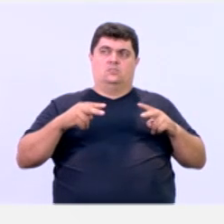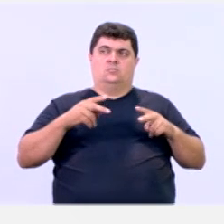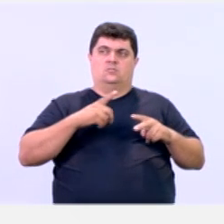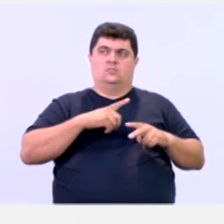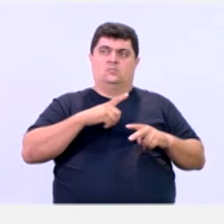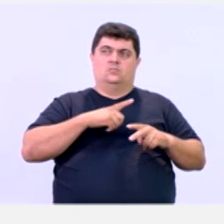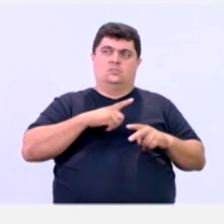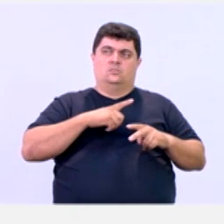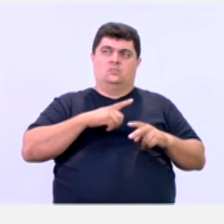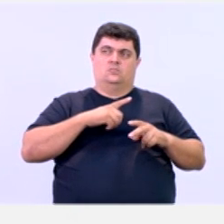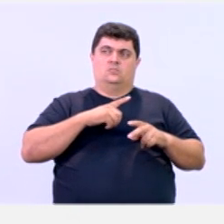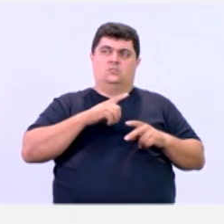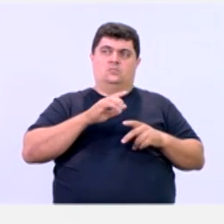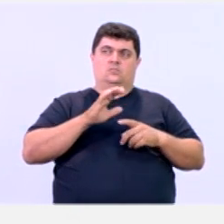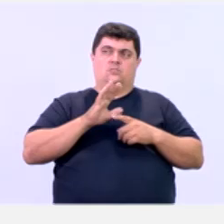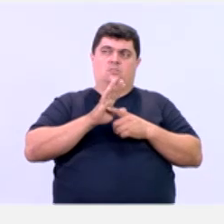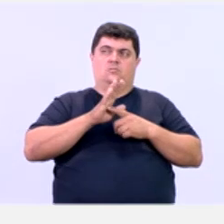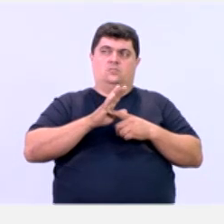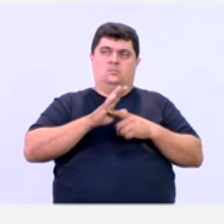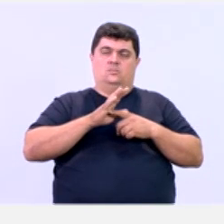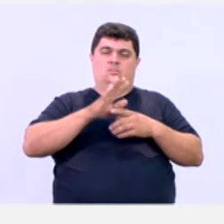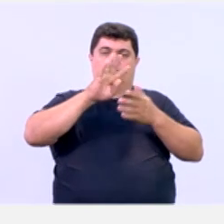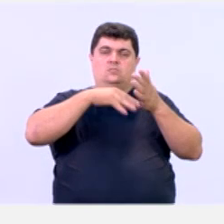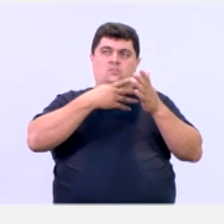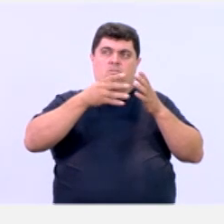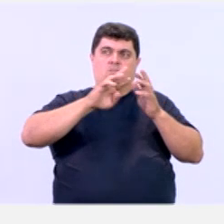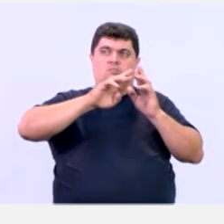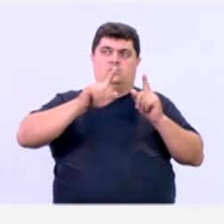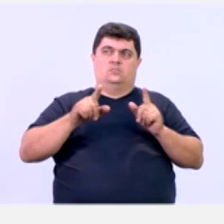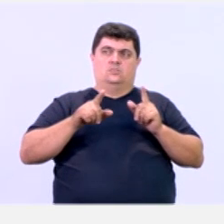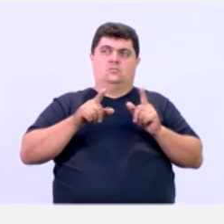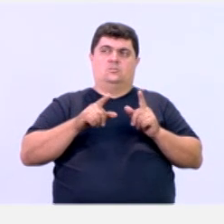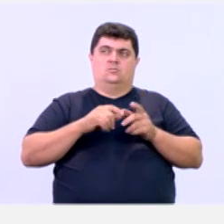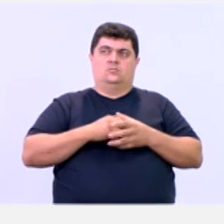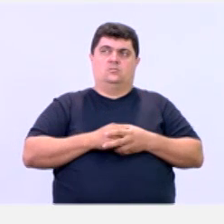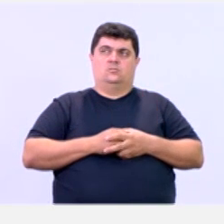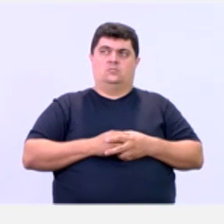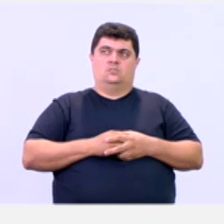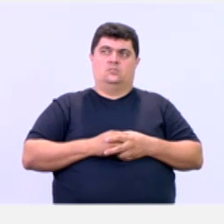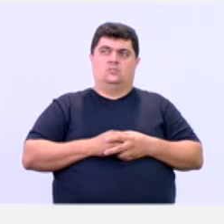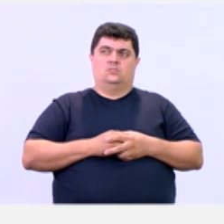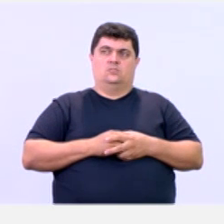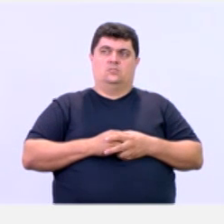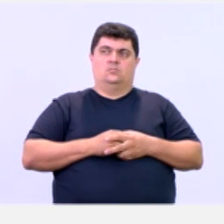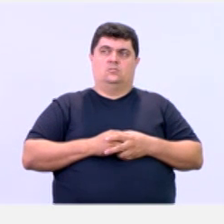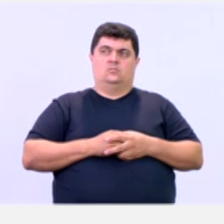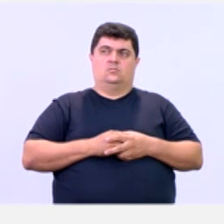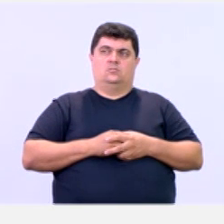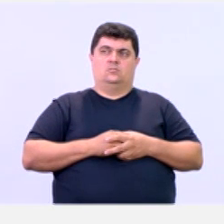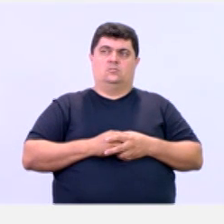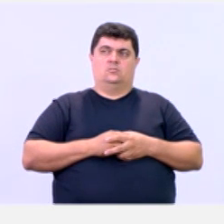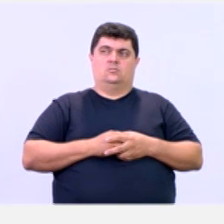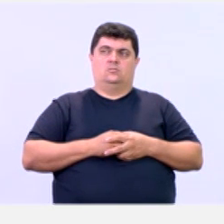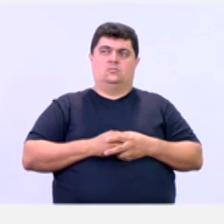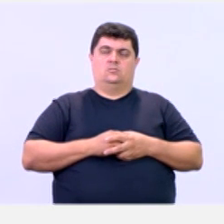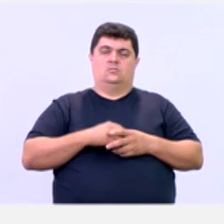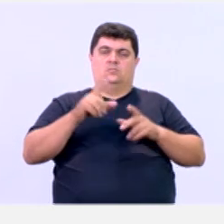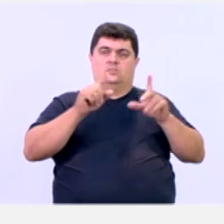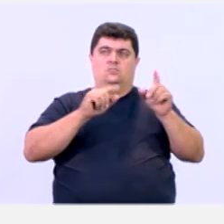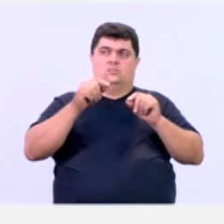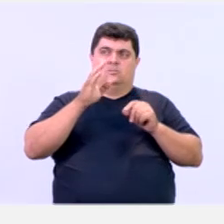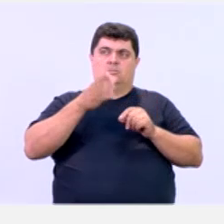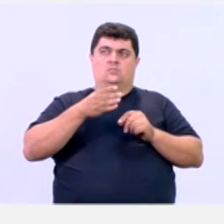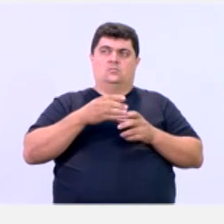Apareceu uma tabela, olha a formatação diferenciada da tabela, com as informações que nós